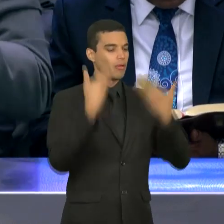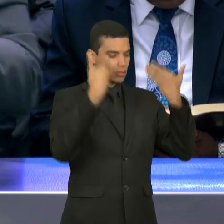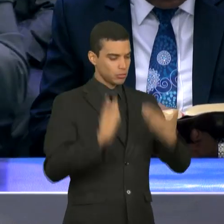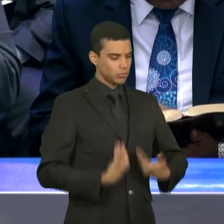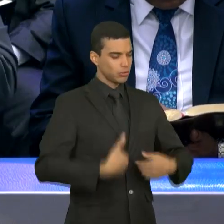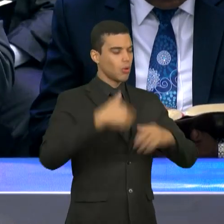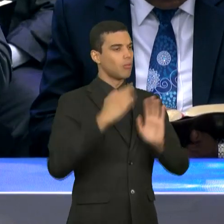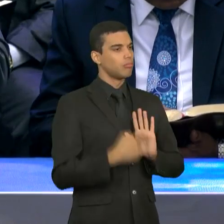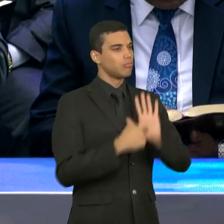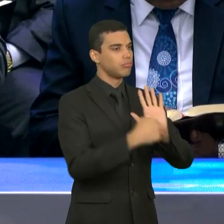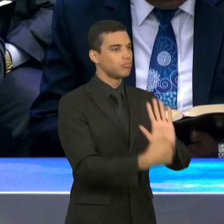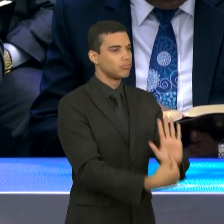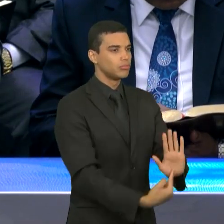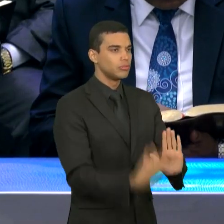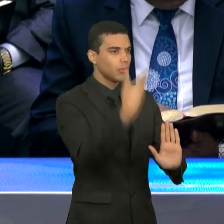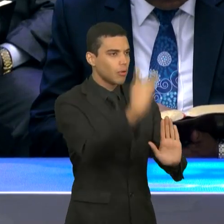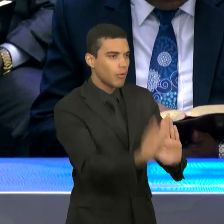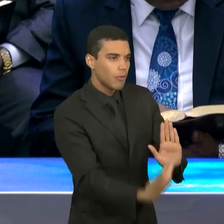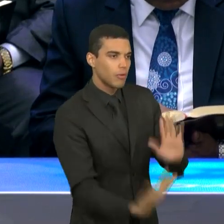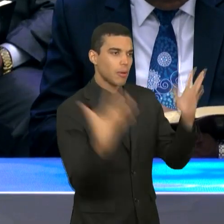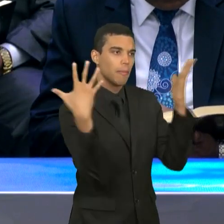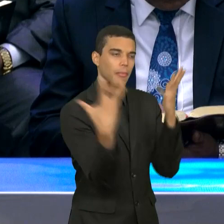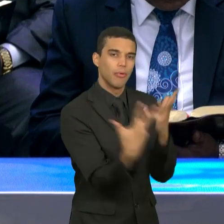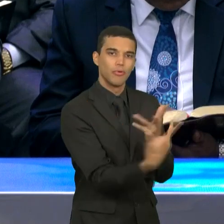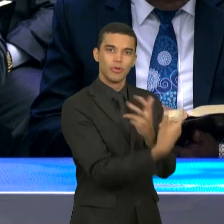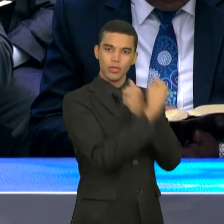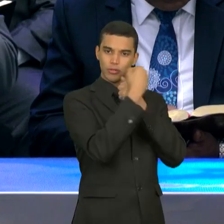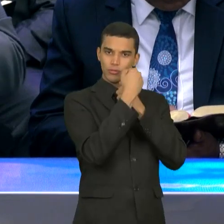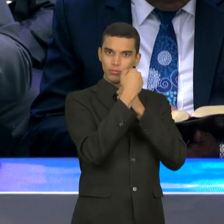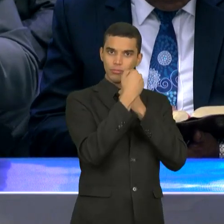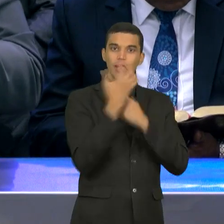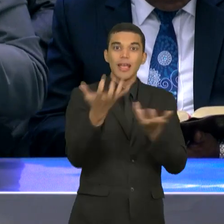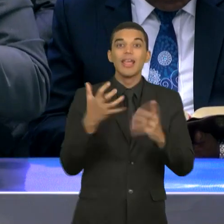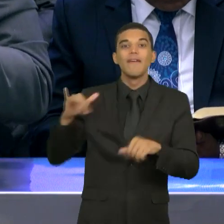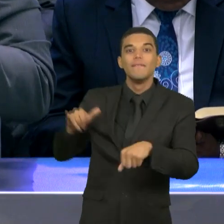não é verdade há mais ou menos